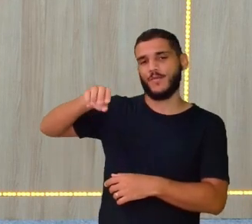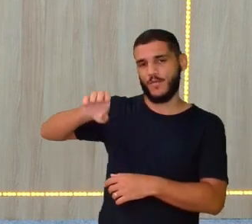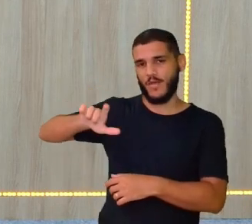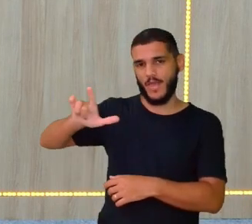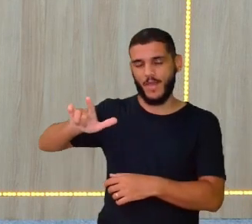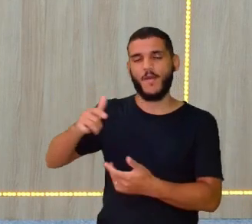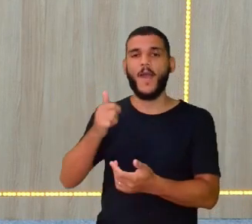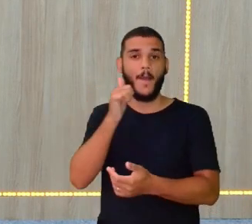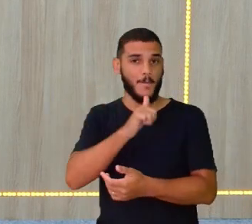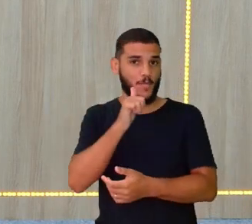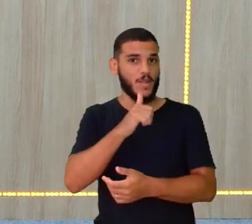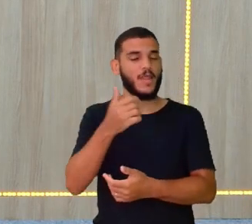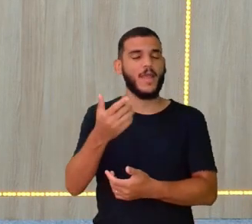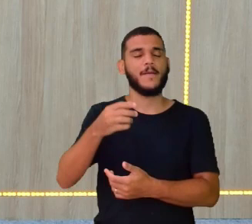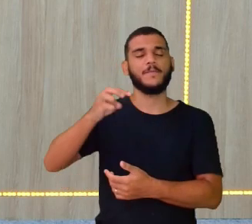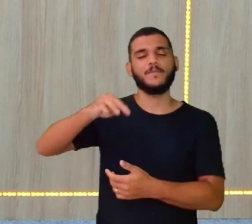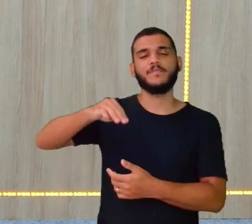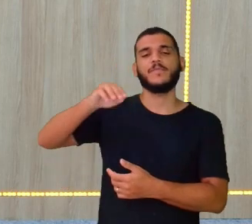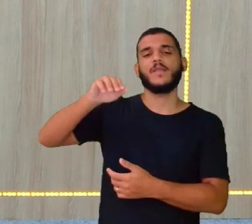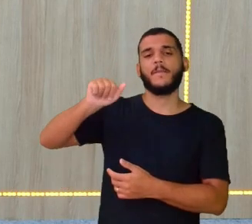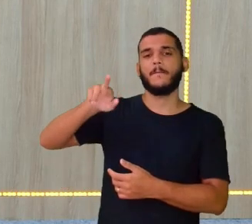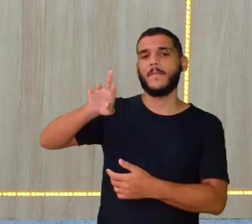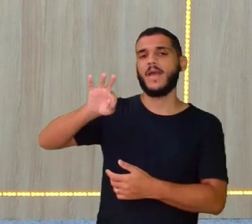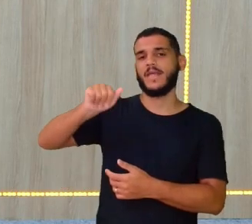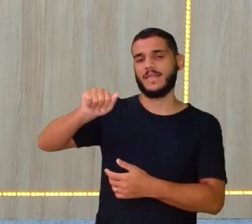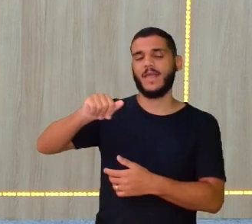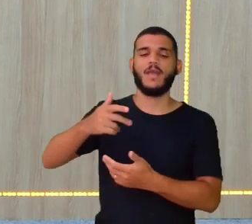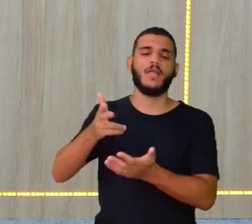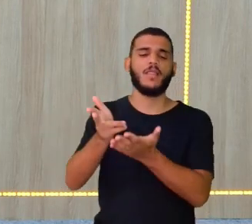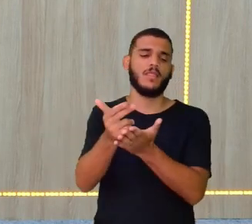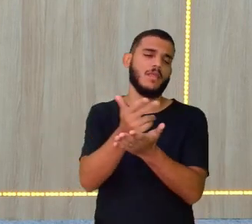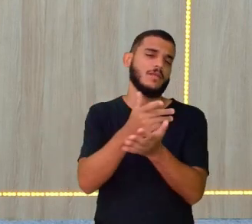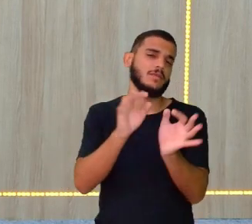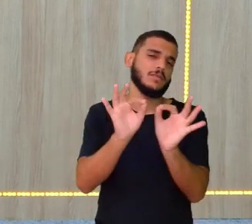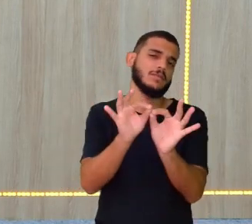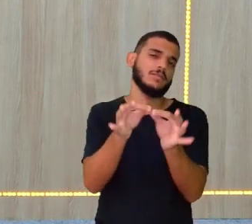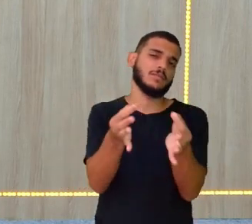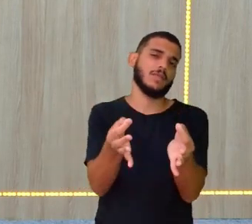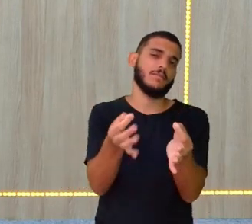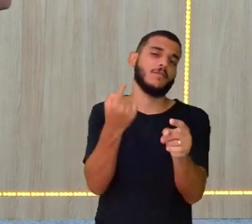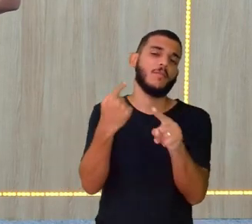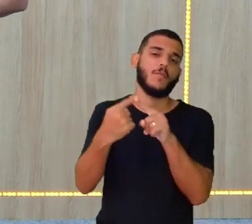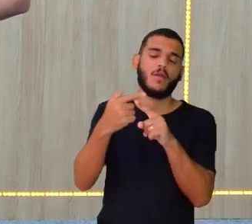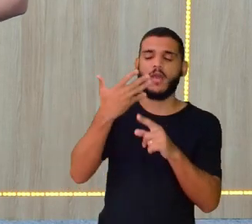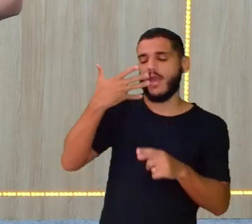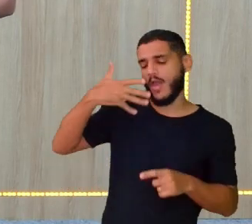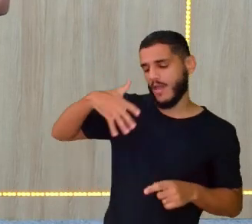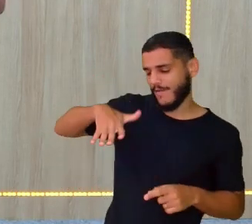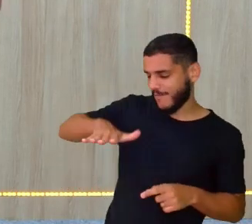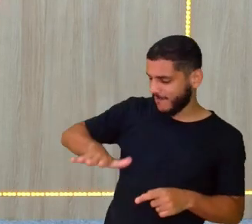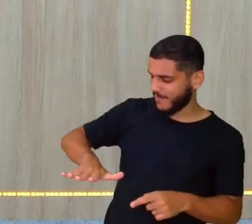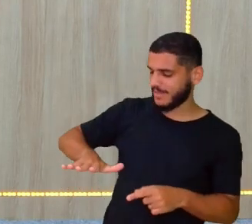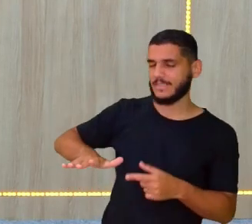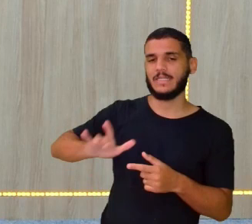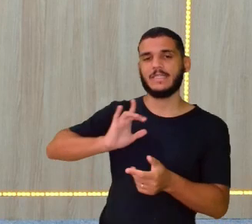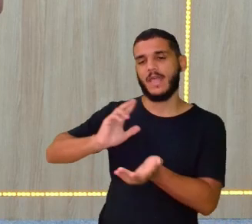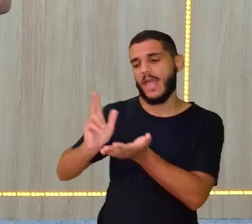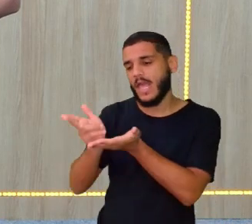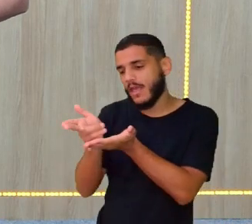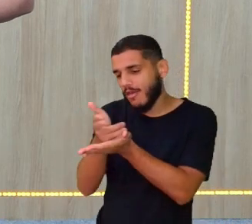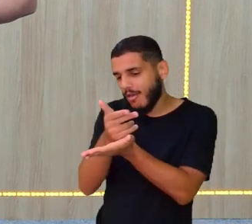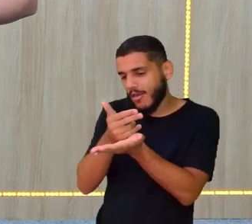E aí ela desenha da forma mais simples, para mostrar que a infância não é o traço que você